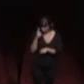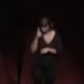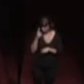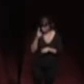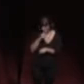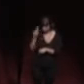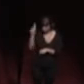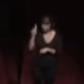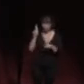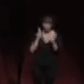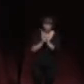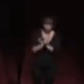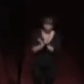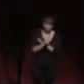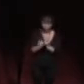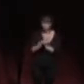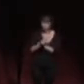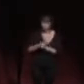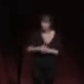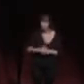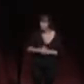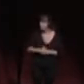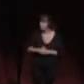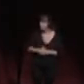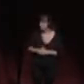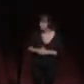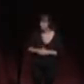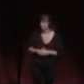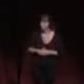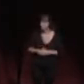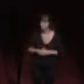Uma? Tá bom?